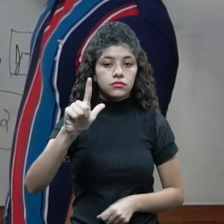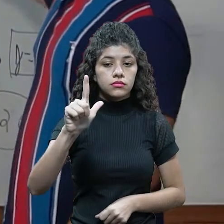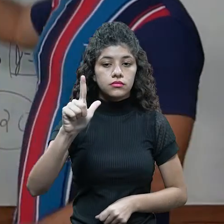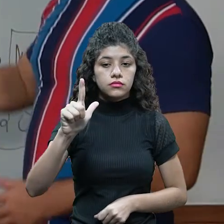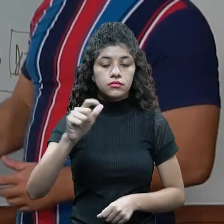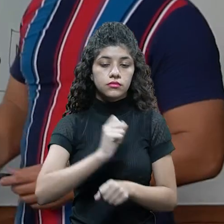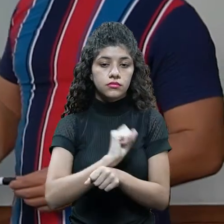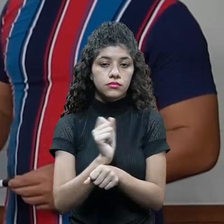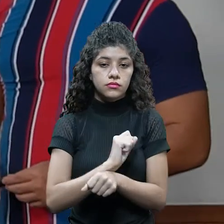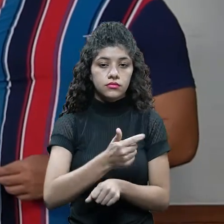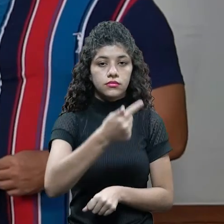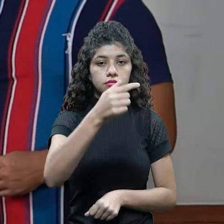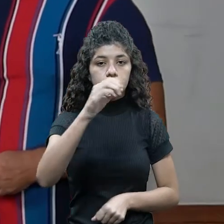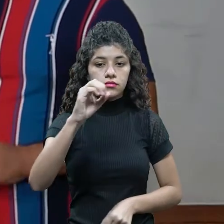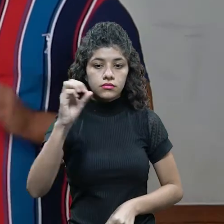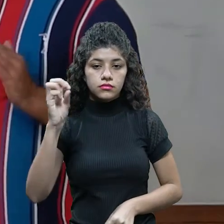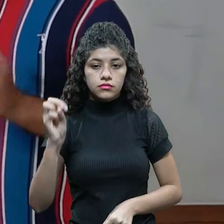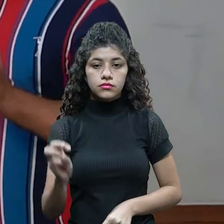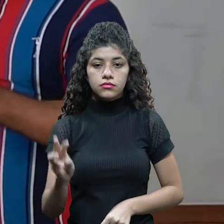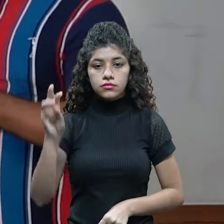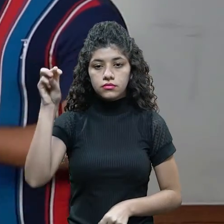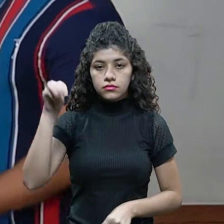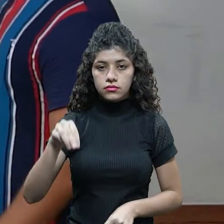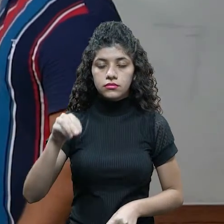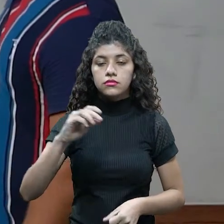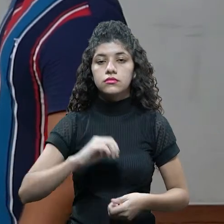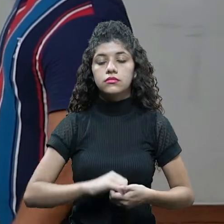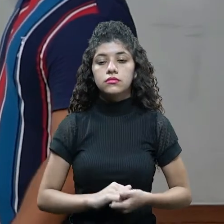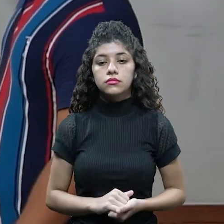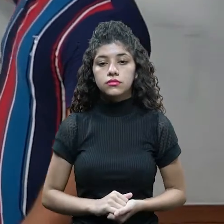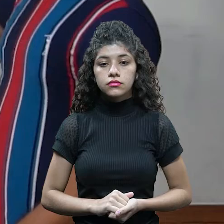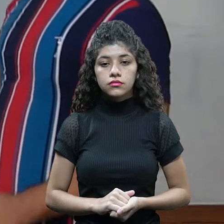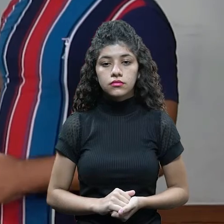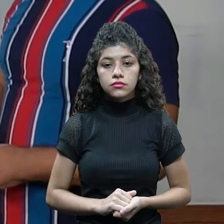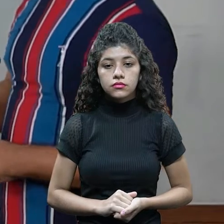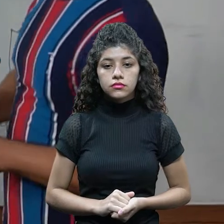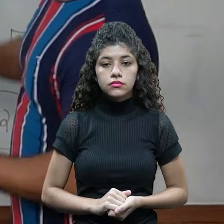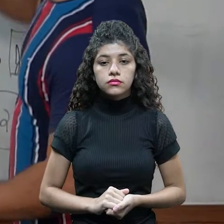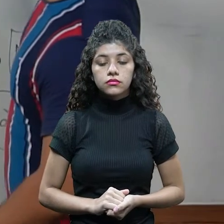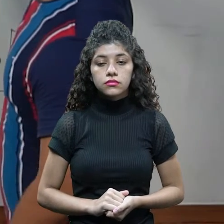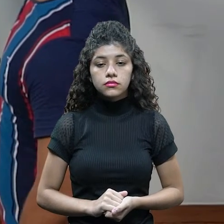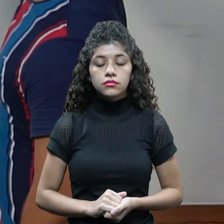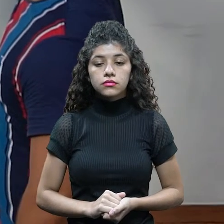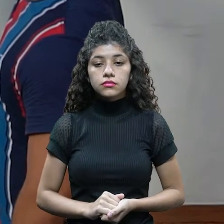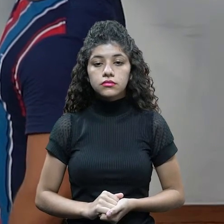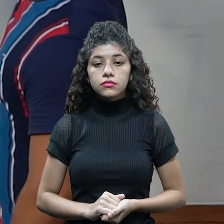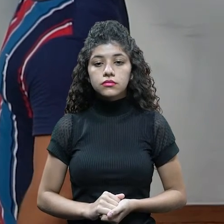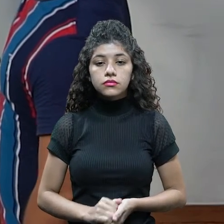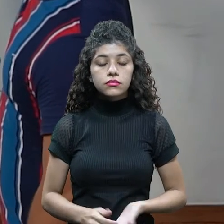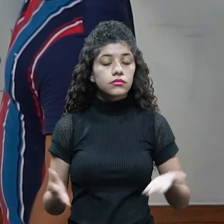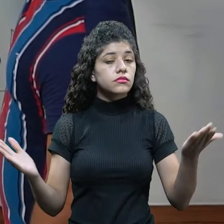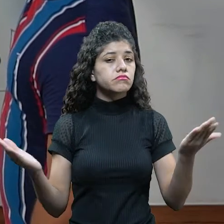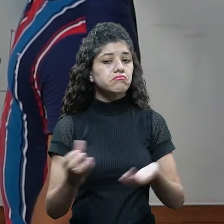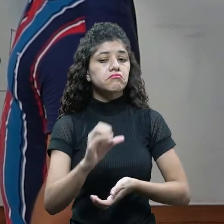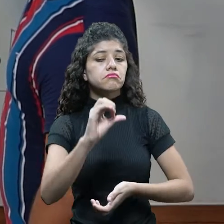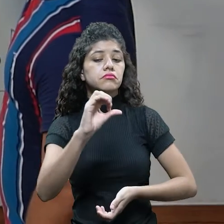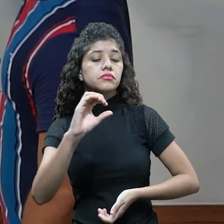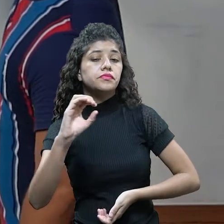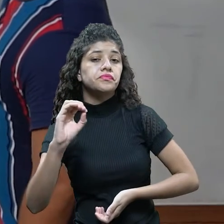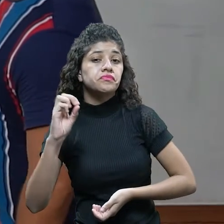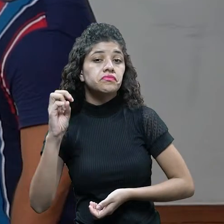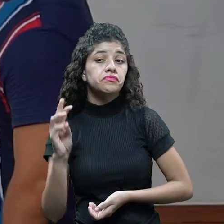carro percorre 70 quilômetros. 10 litros, ele percorre 70 quilômetros. Eu quero saber, para ele percorrer